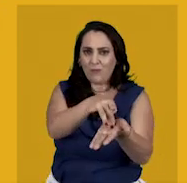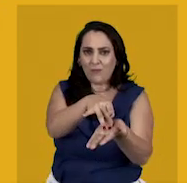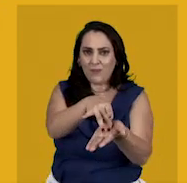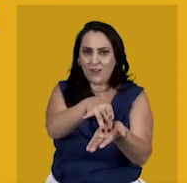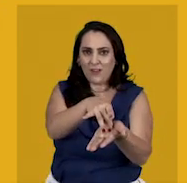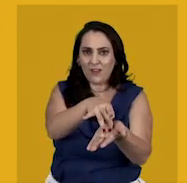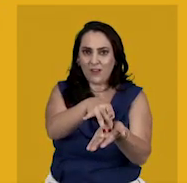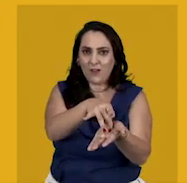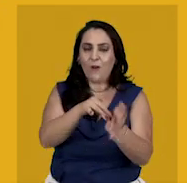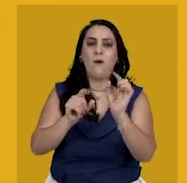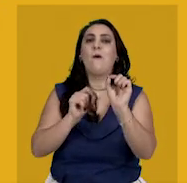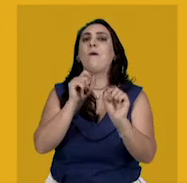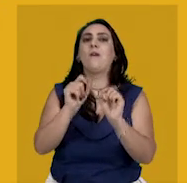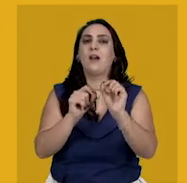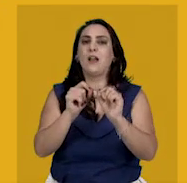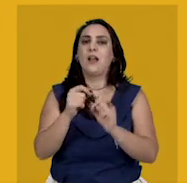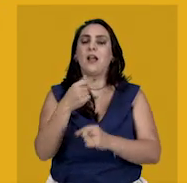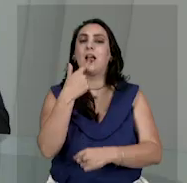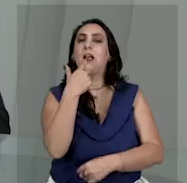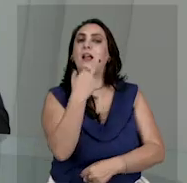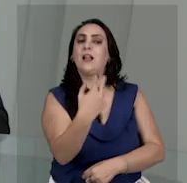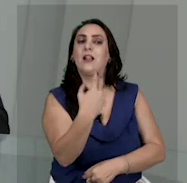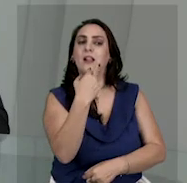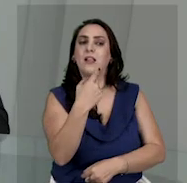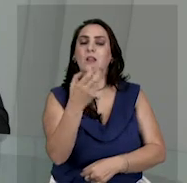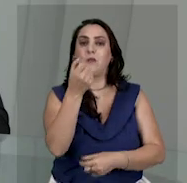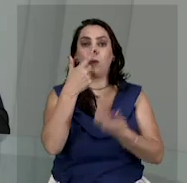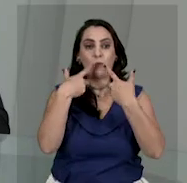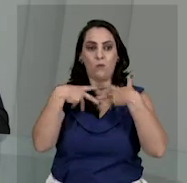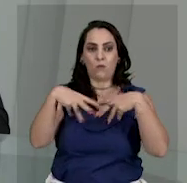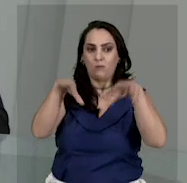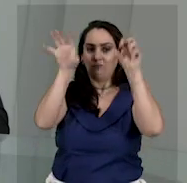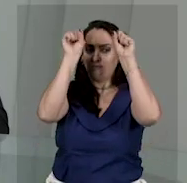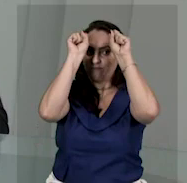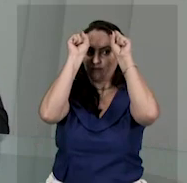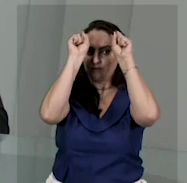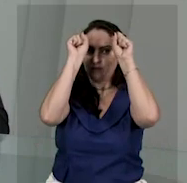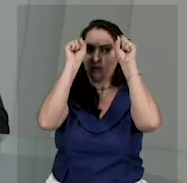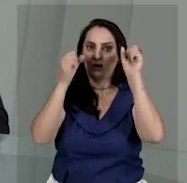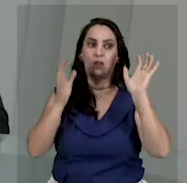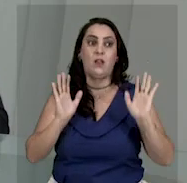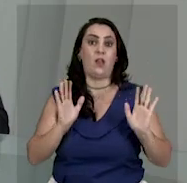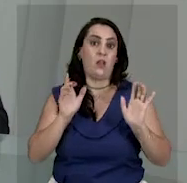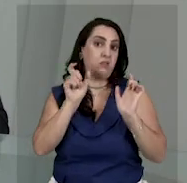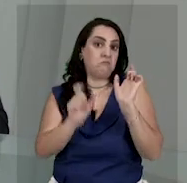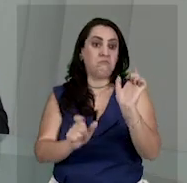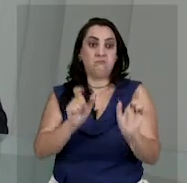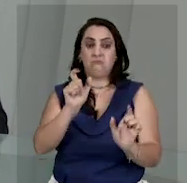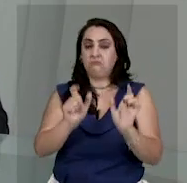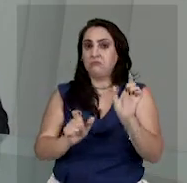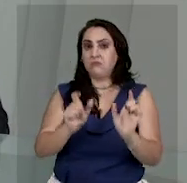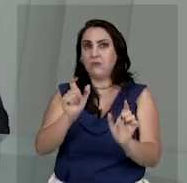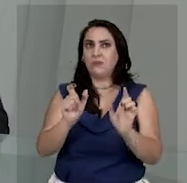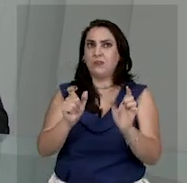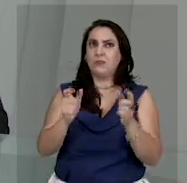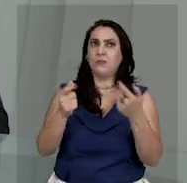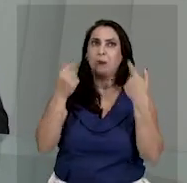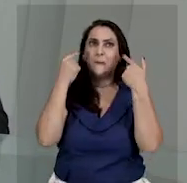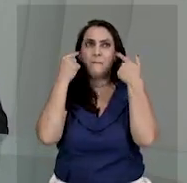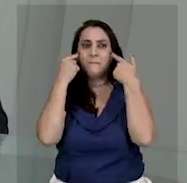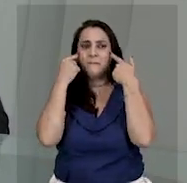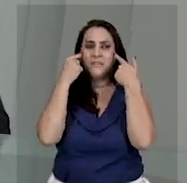uma linguagem, Carla? Então, é muito comum a gente ver as pessoas se enganando e falando linguagem de